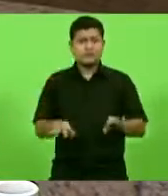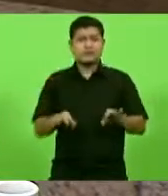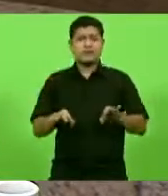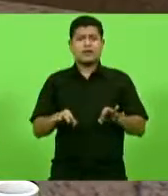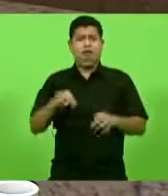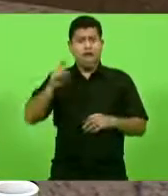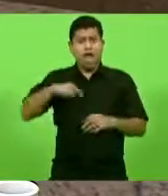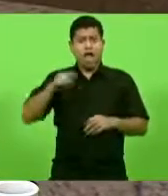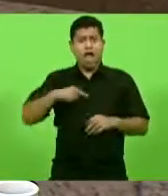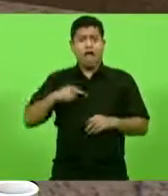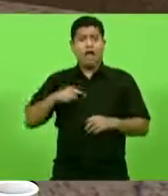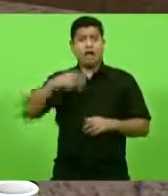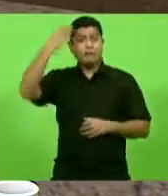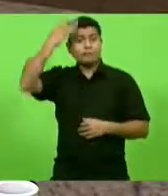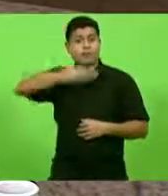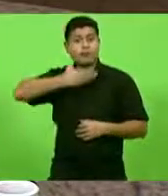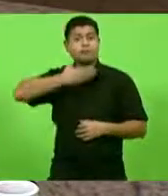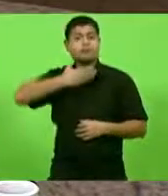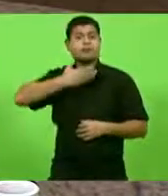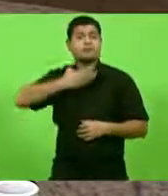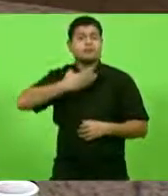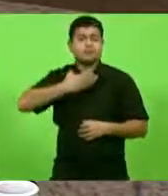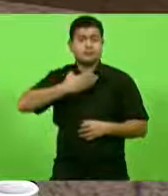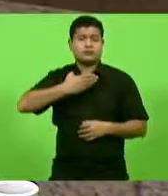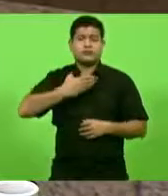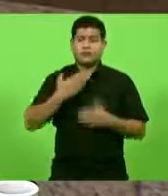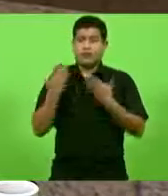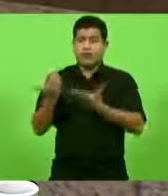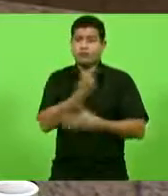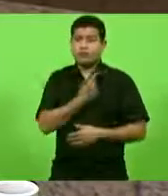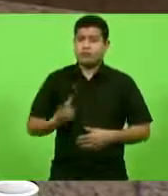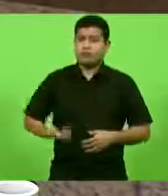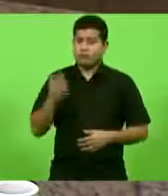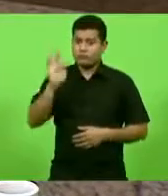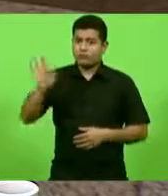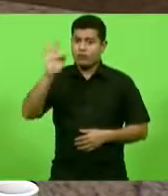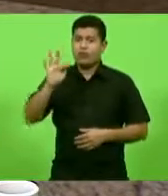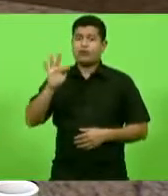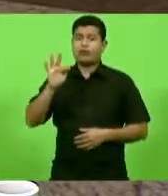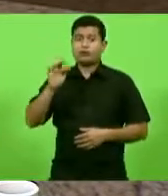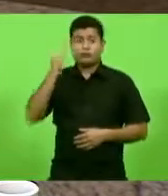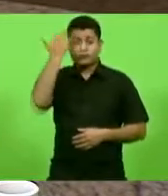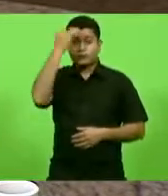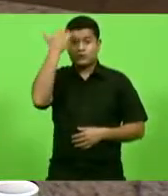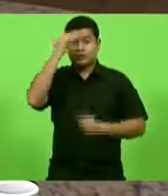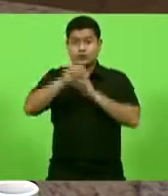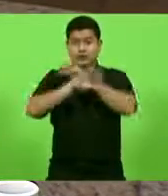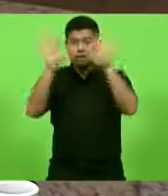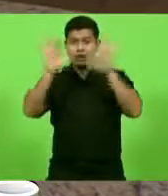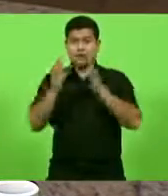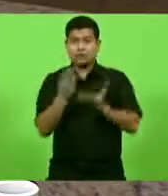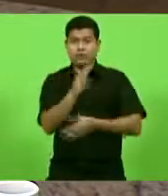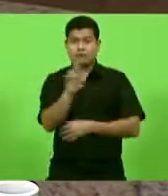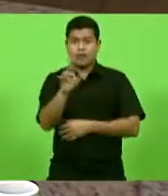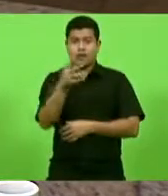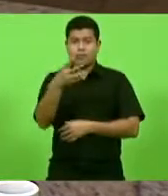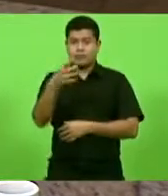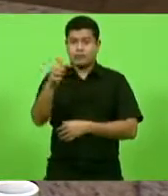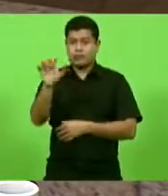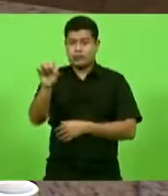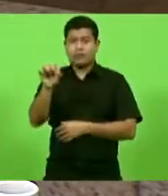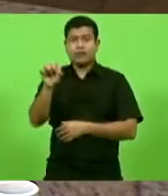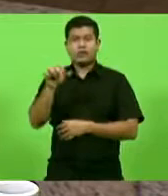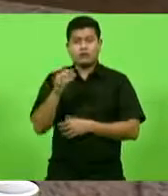demonstração para o governo federal entender a importância que a BR-470 tem, não apenas para o Vale do Itajaí, mas para todo o